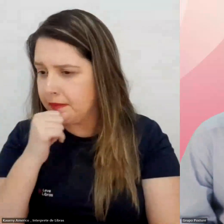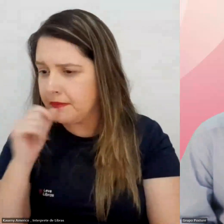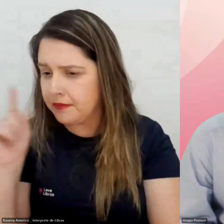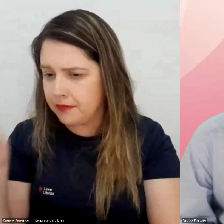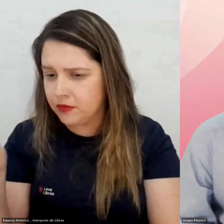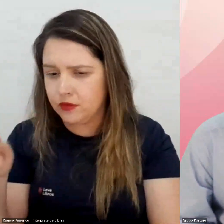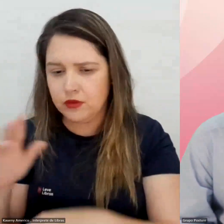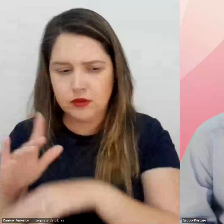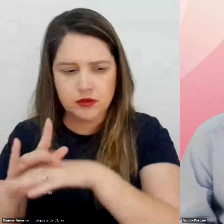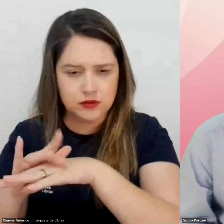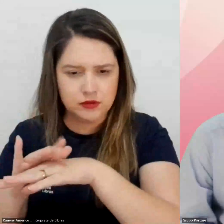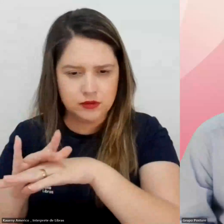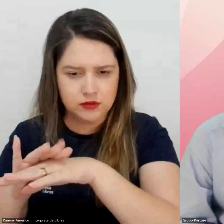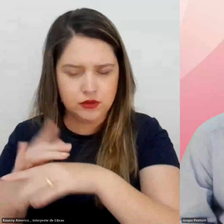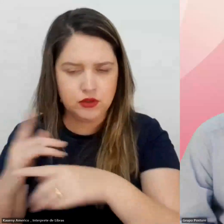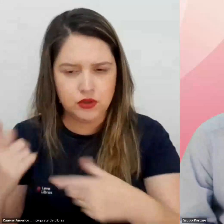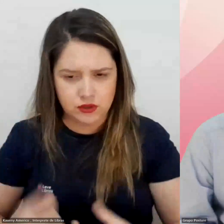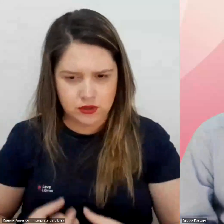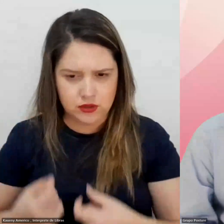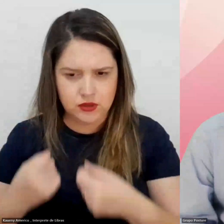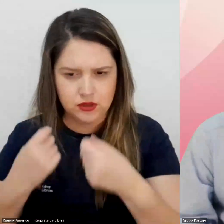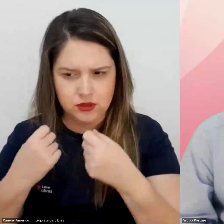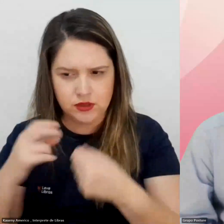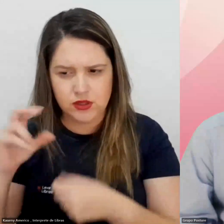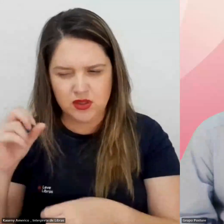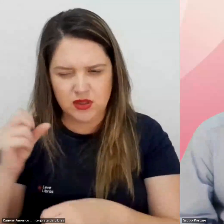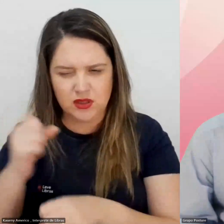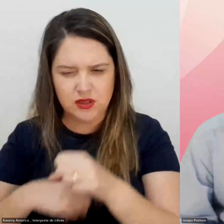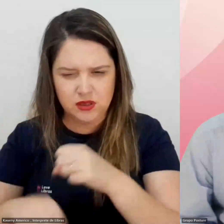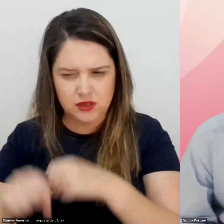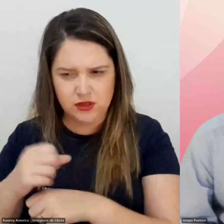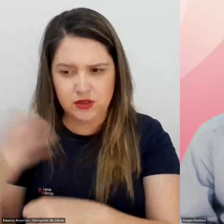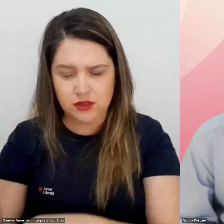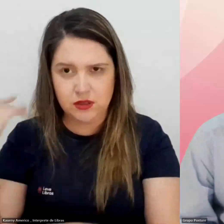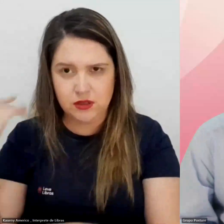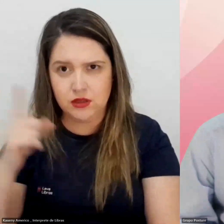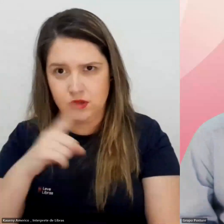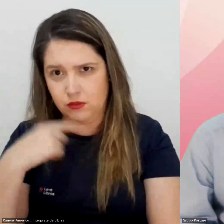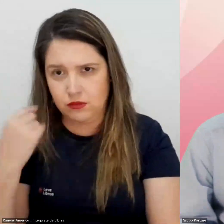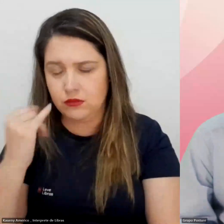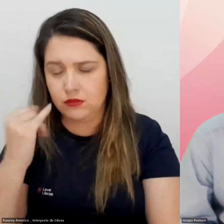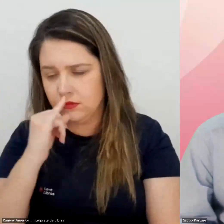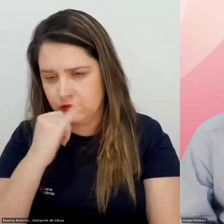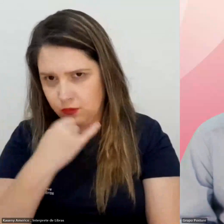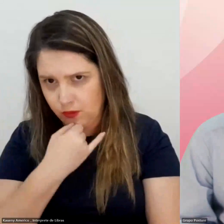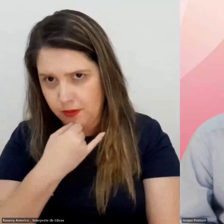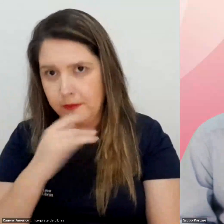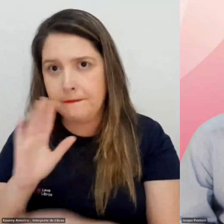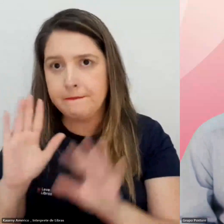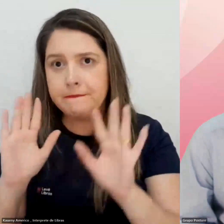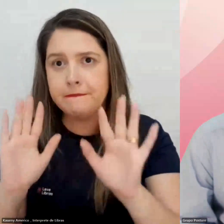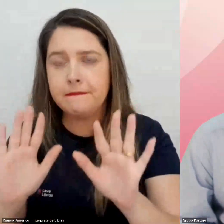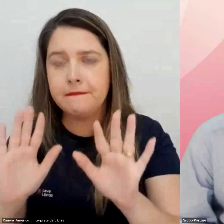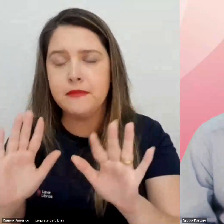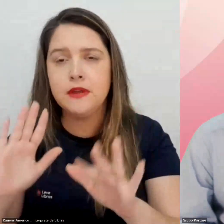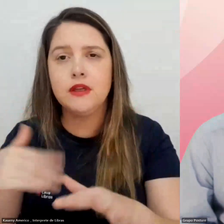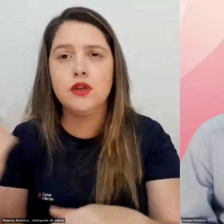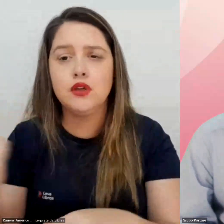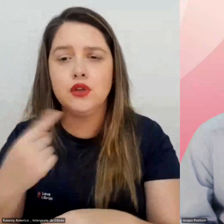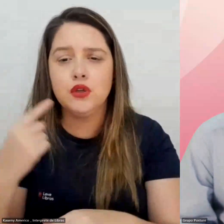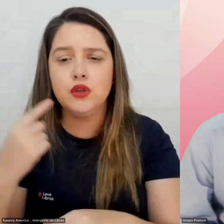câncer quase 30 anos atrás, ela morreu, infelizmente, de câncer. A gente mudou de cidade